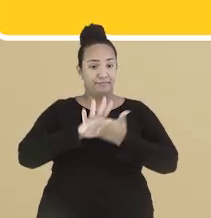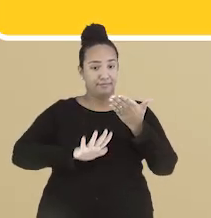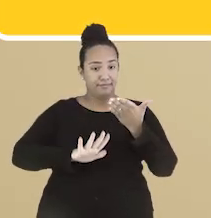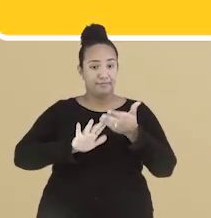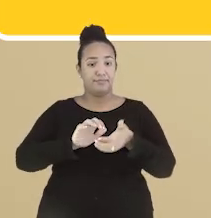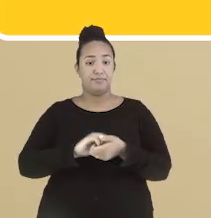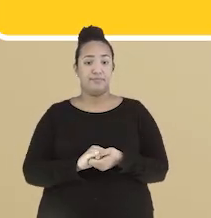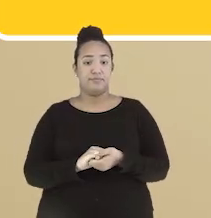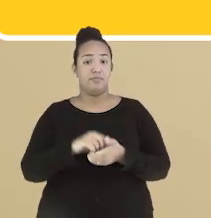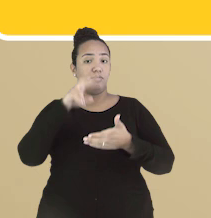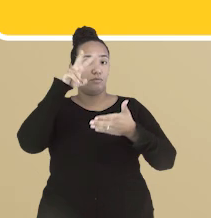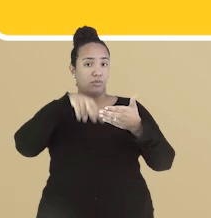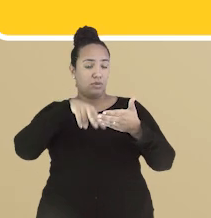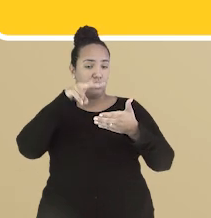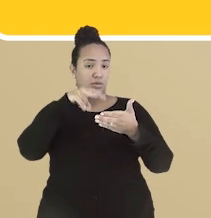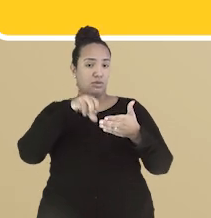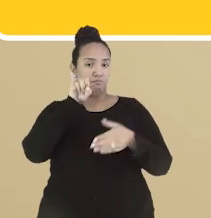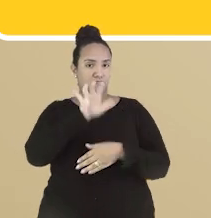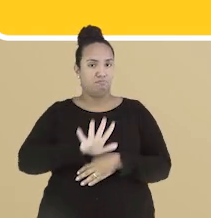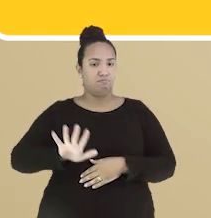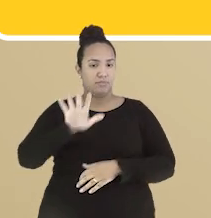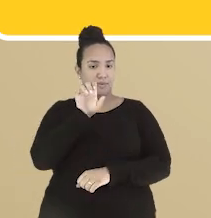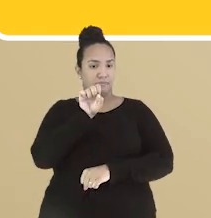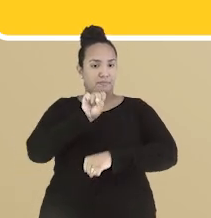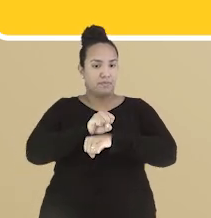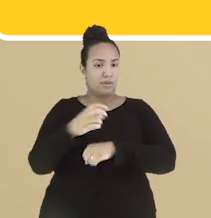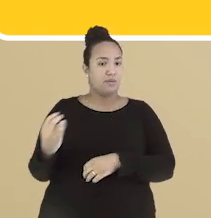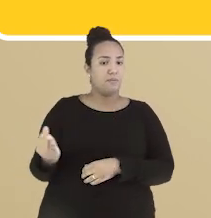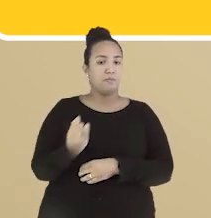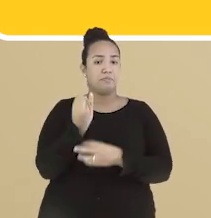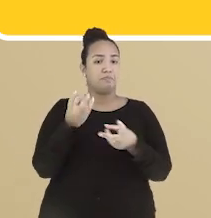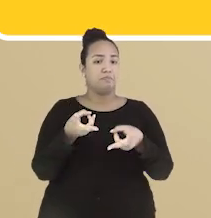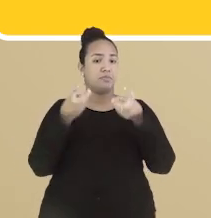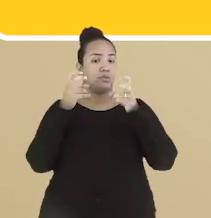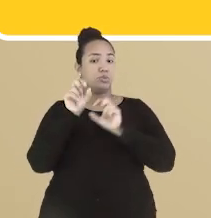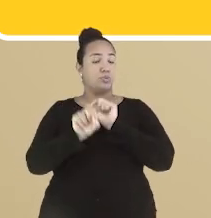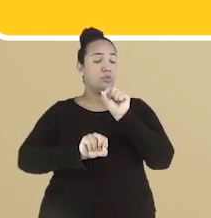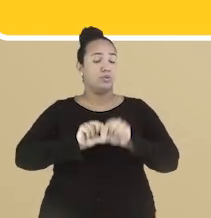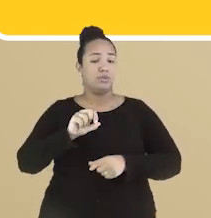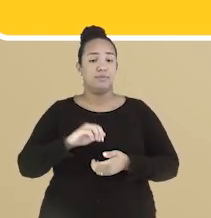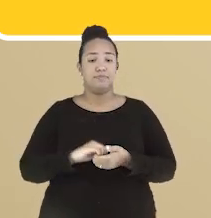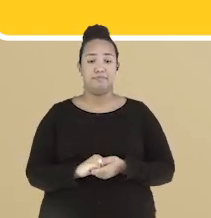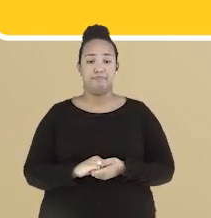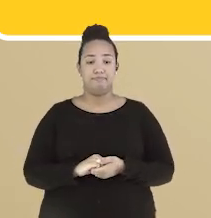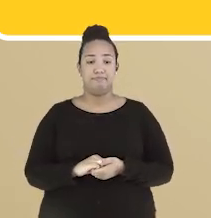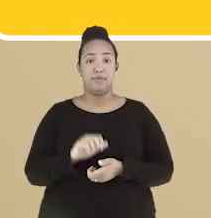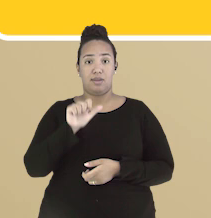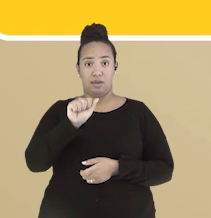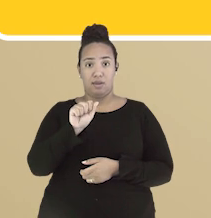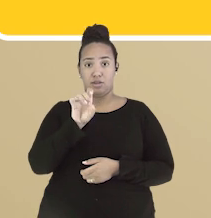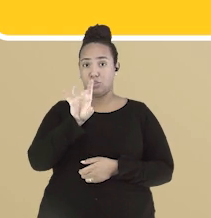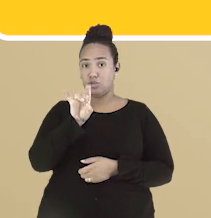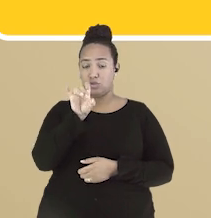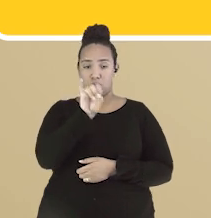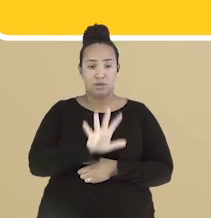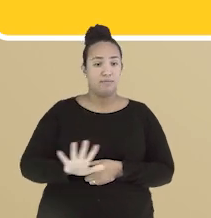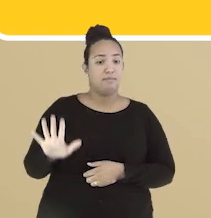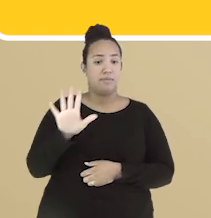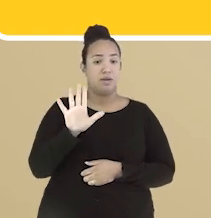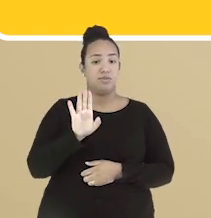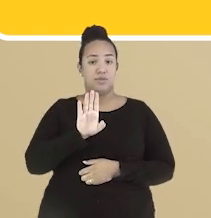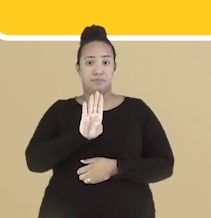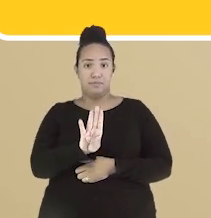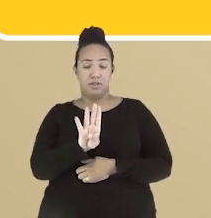Questão 5. Ao ler um infográfico estático, é importante observar, letra A, somente as